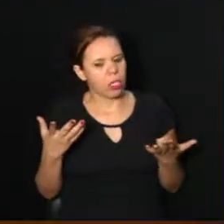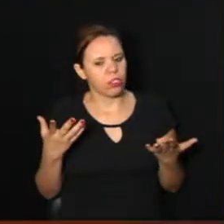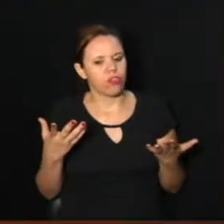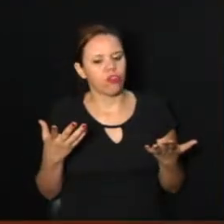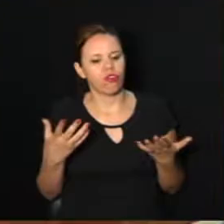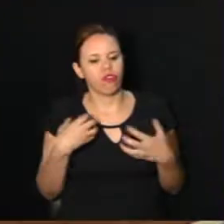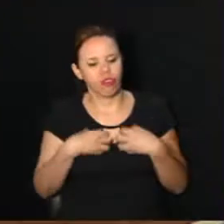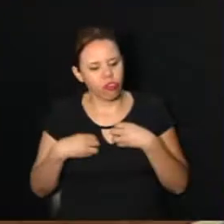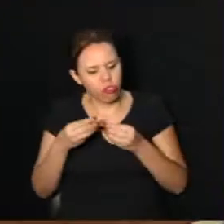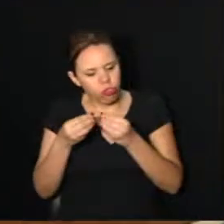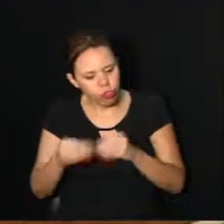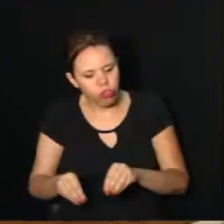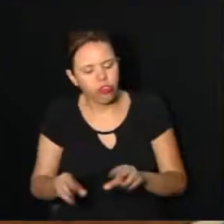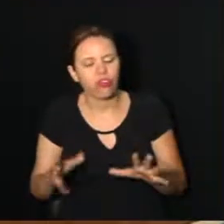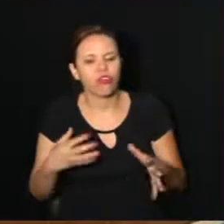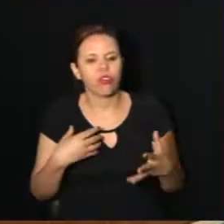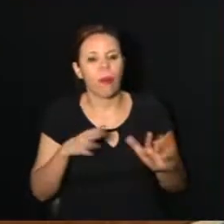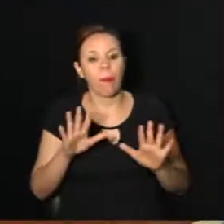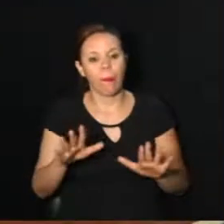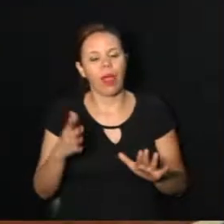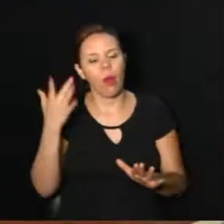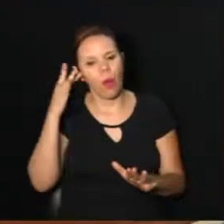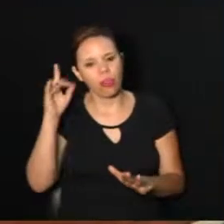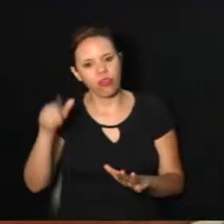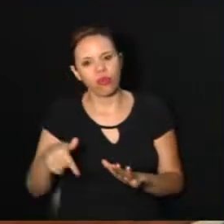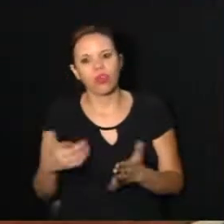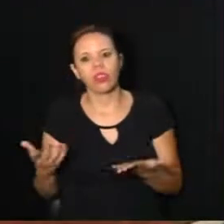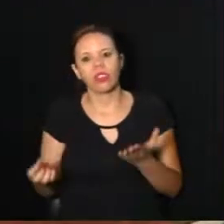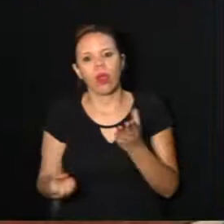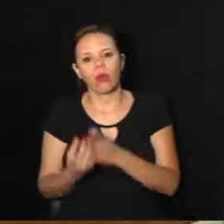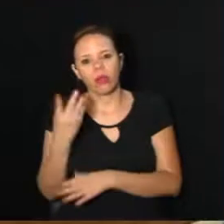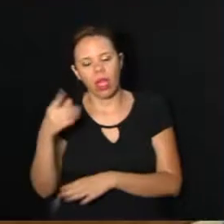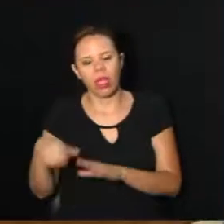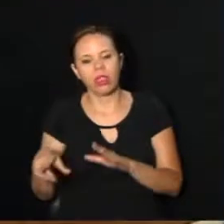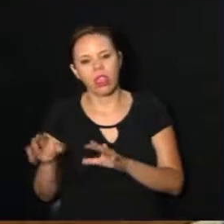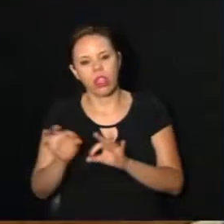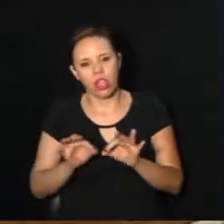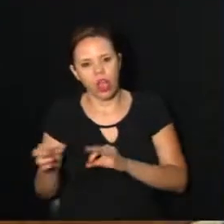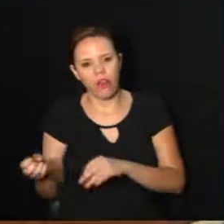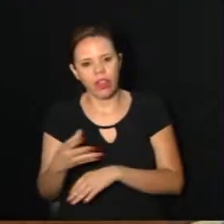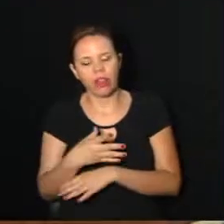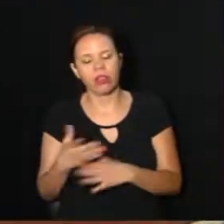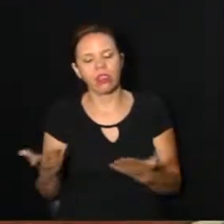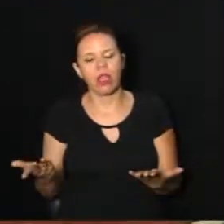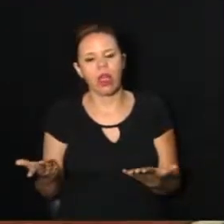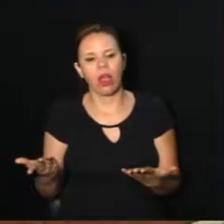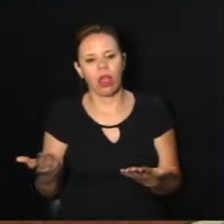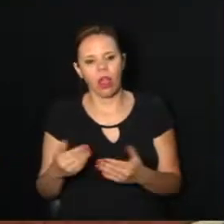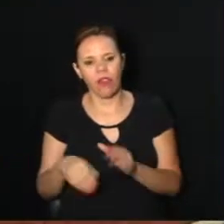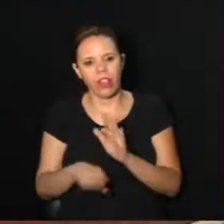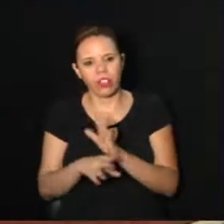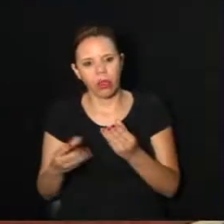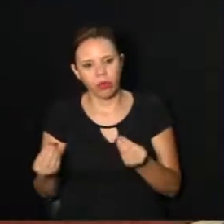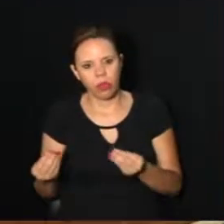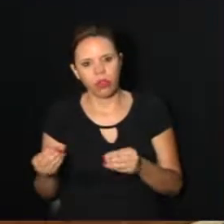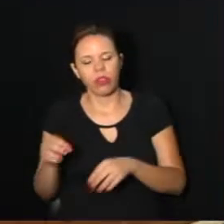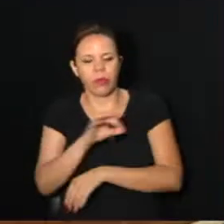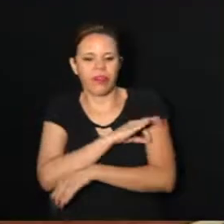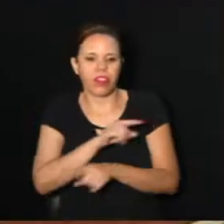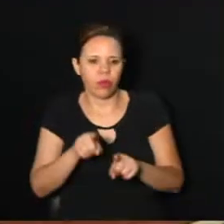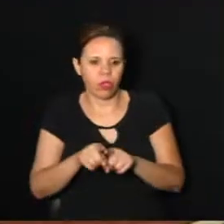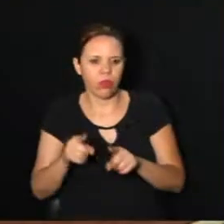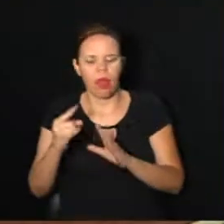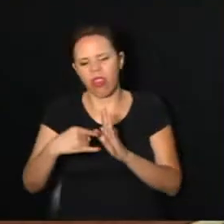nisso, vai agilizar muito a parte da prefeitura, né, em questão de burocracia, em questão de documentações,